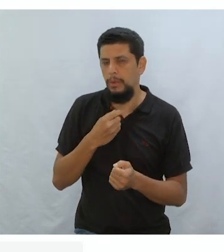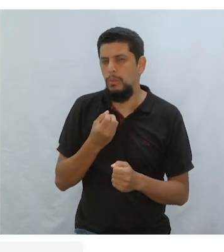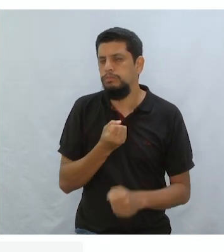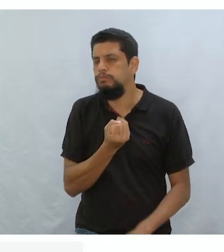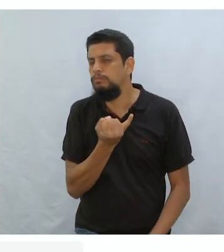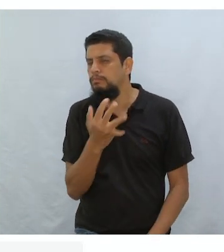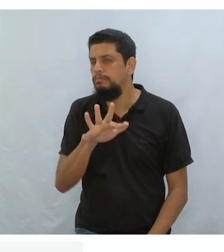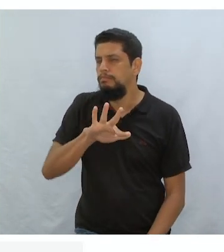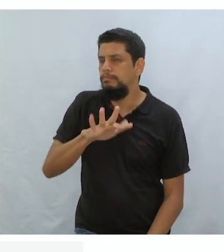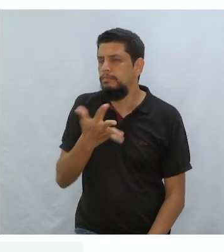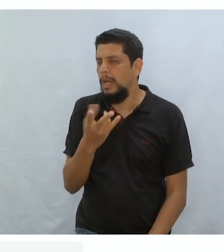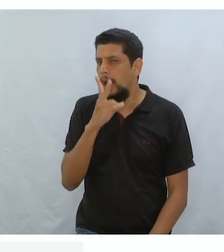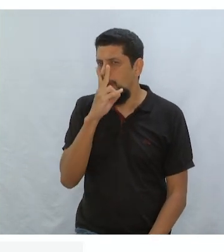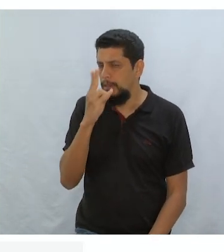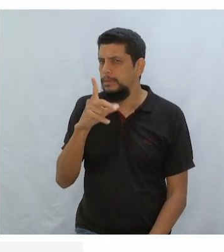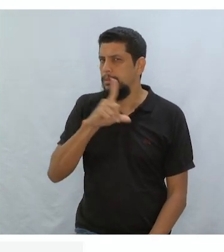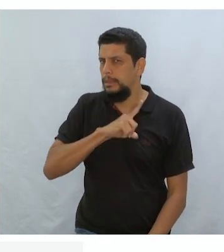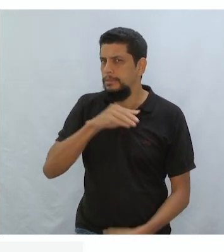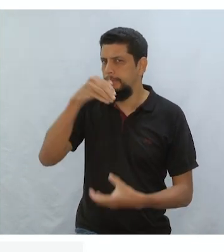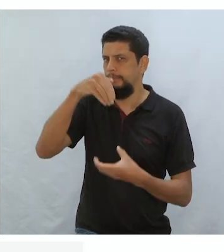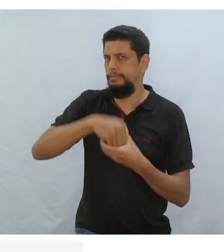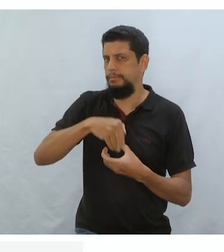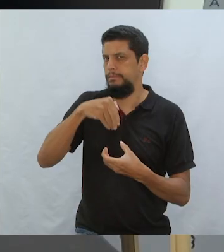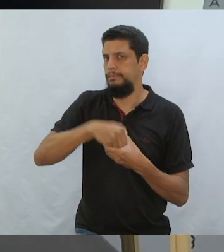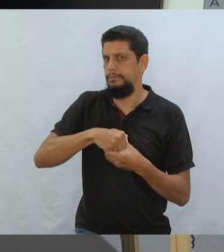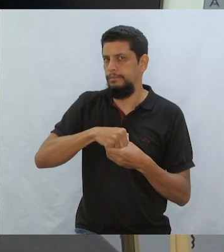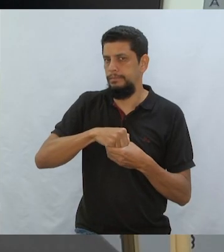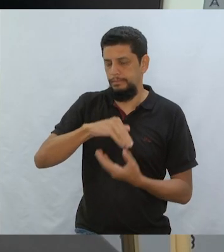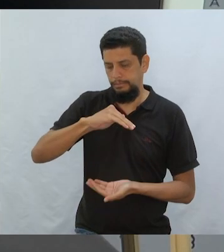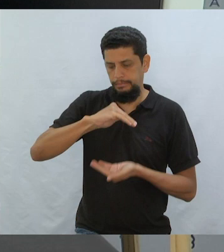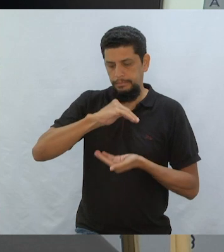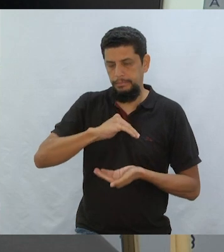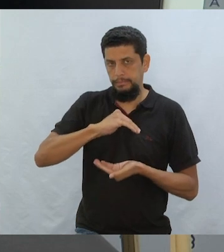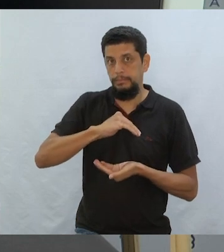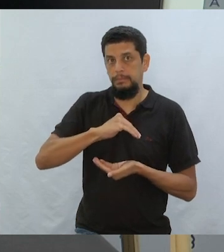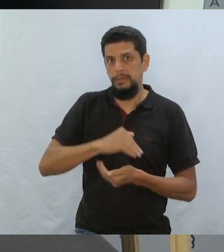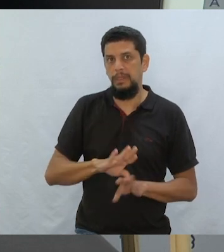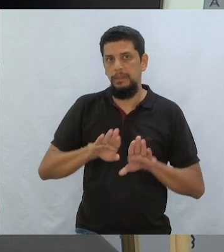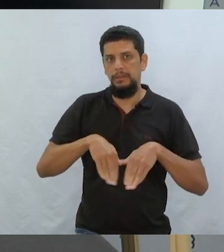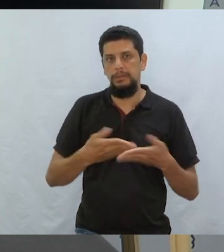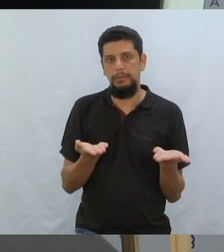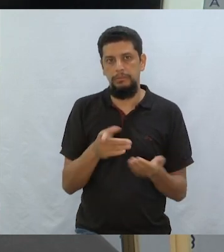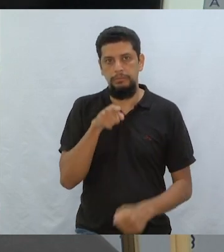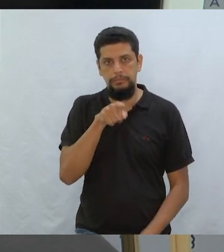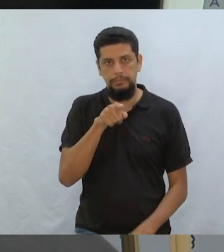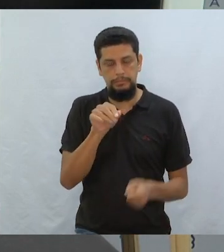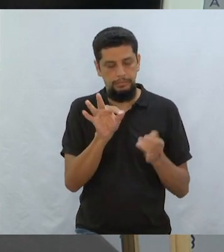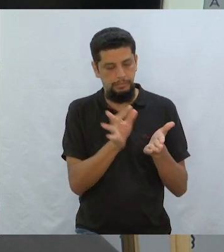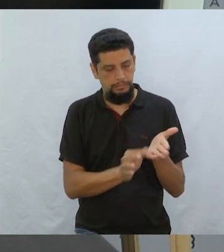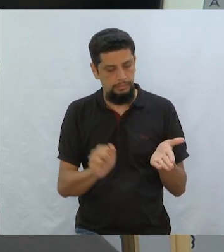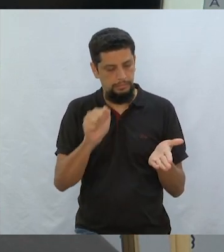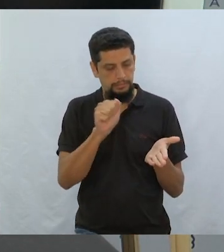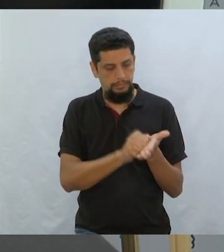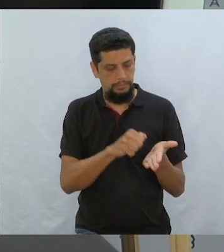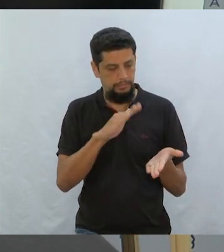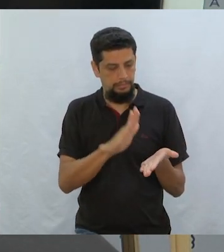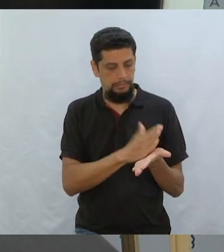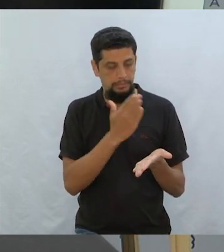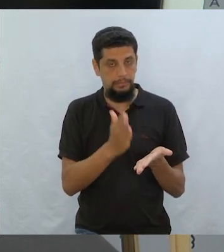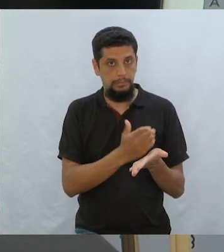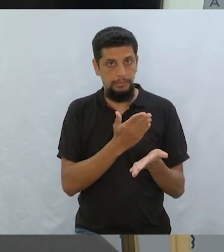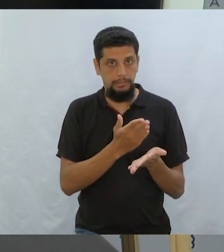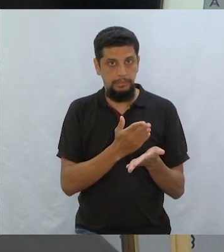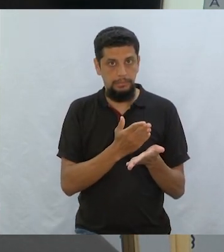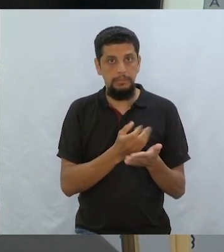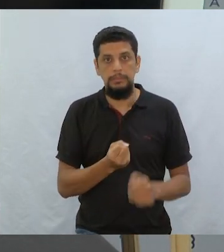que tem dentro desse pote? Conseguiu observar? Então, agora, você vai registrar no